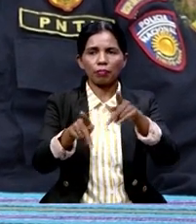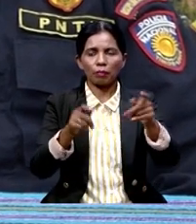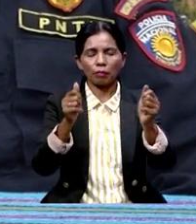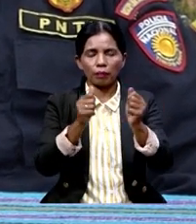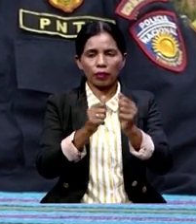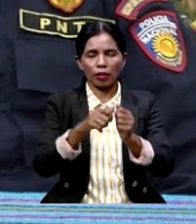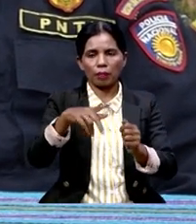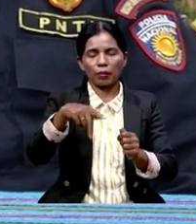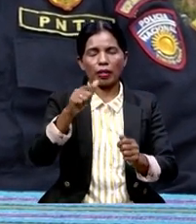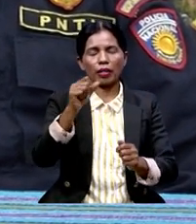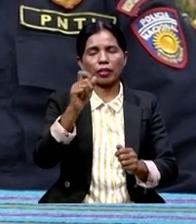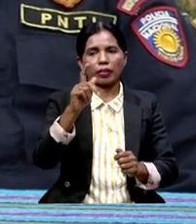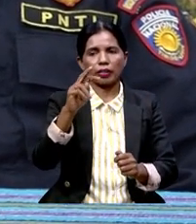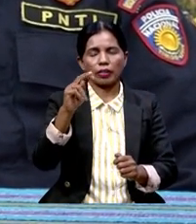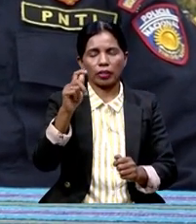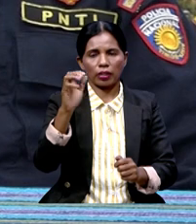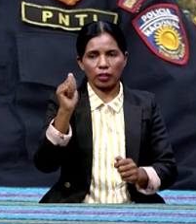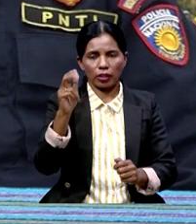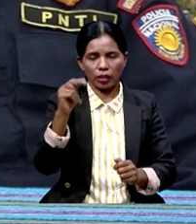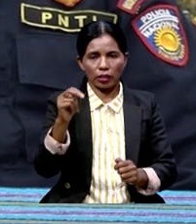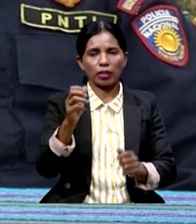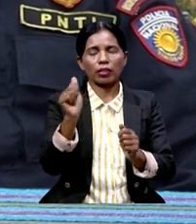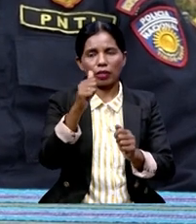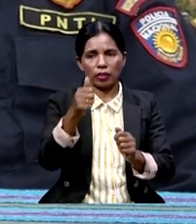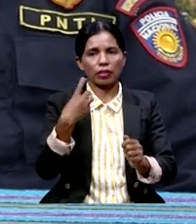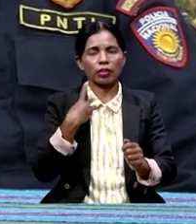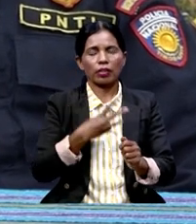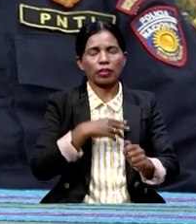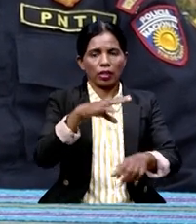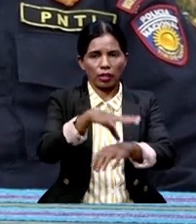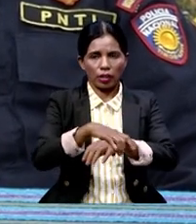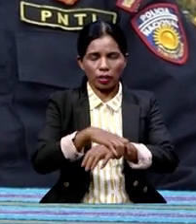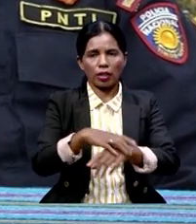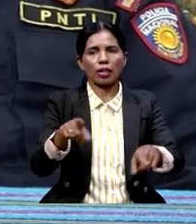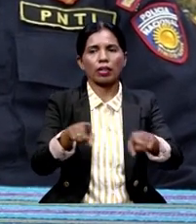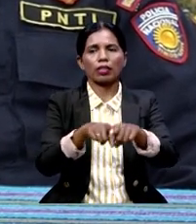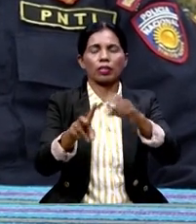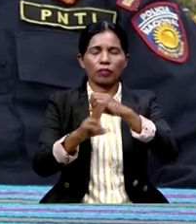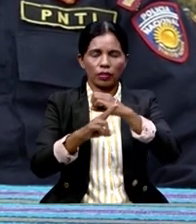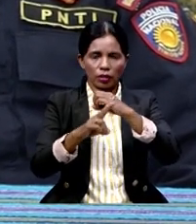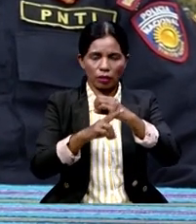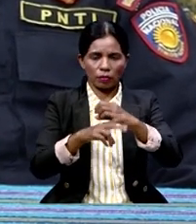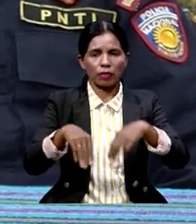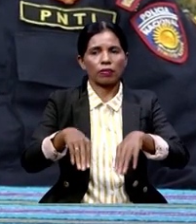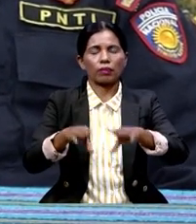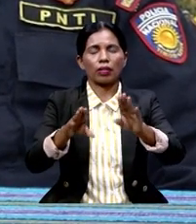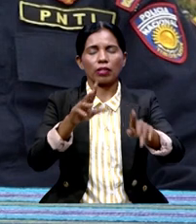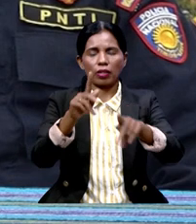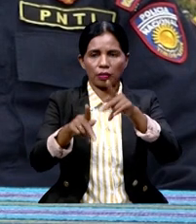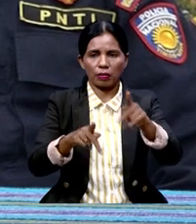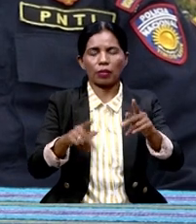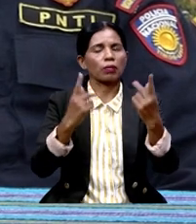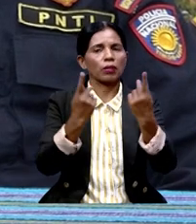Paquistan na Insanulo, nebe ita suspeita, hanese vítima ba tráfico humano, hori